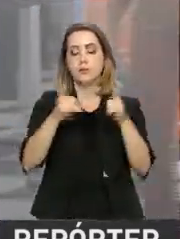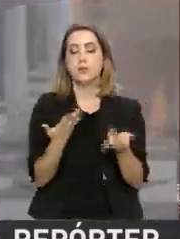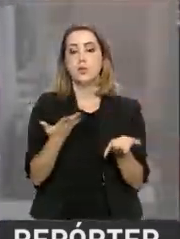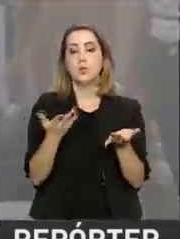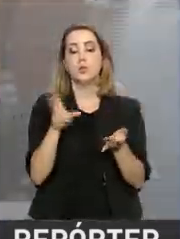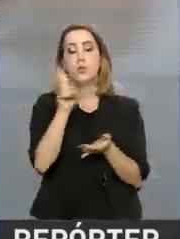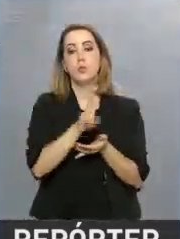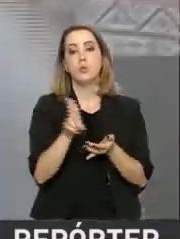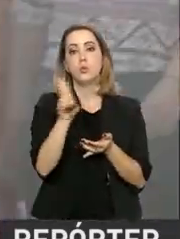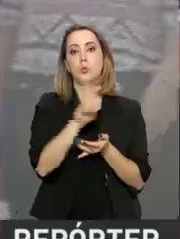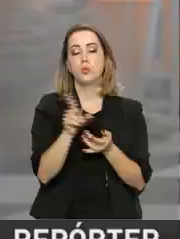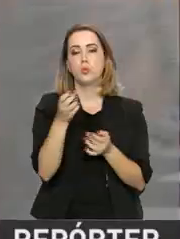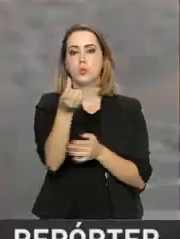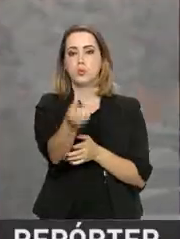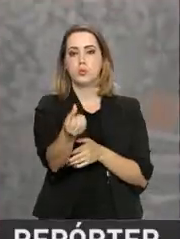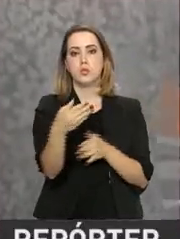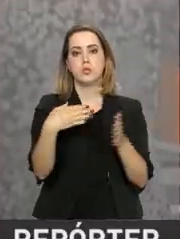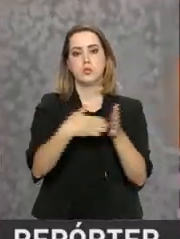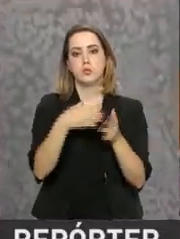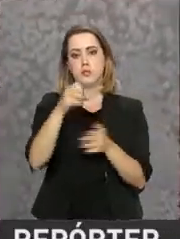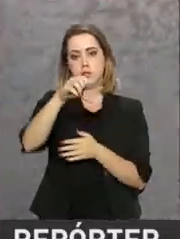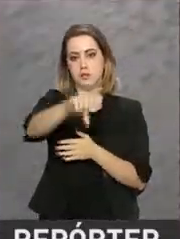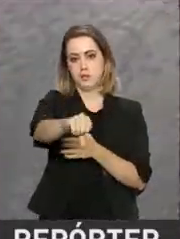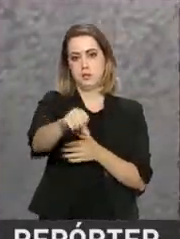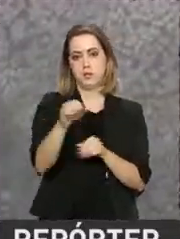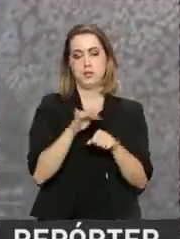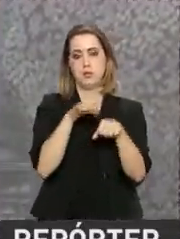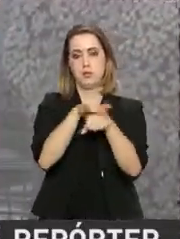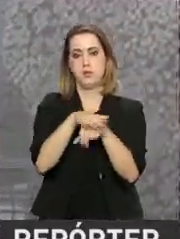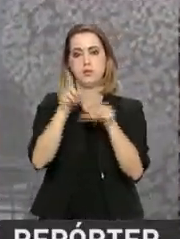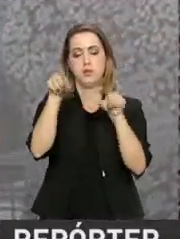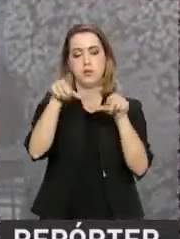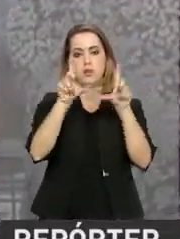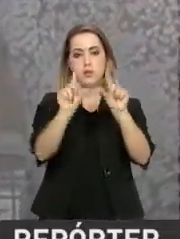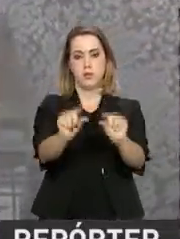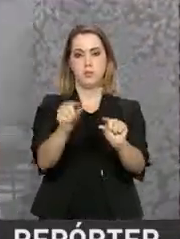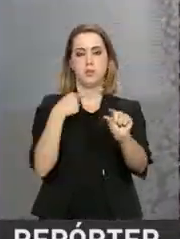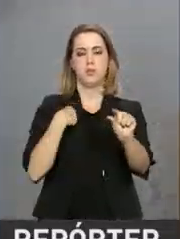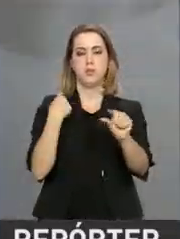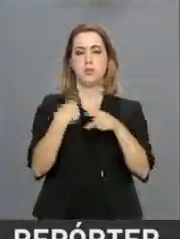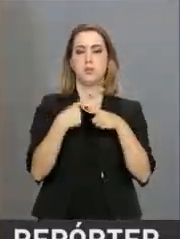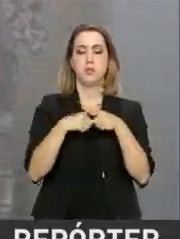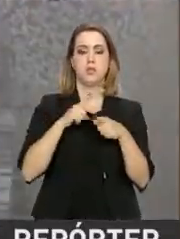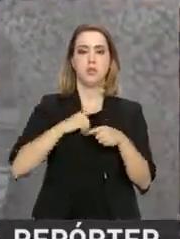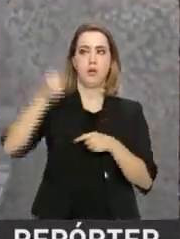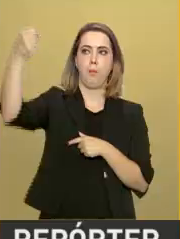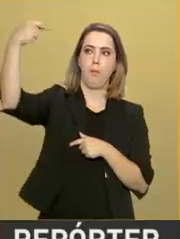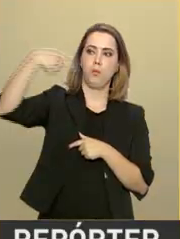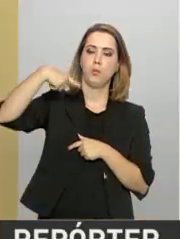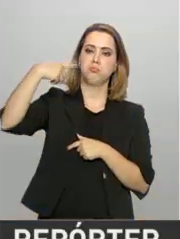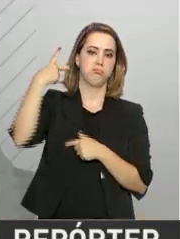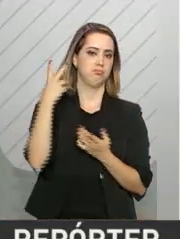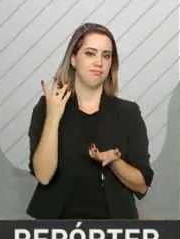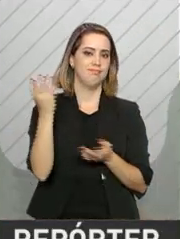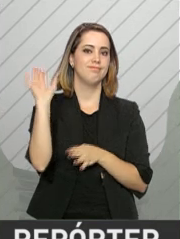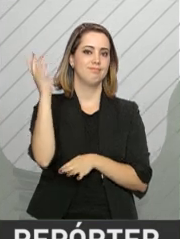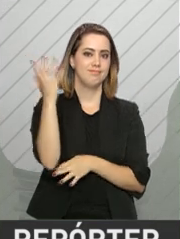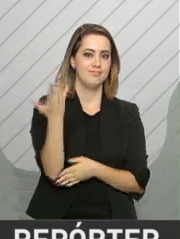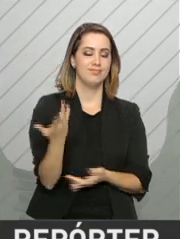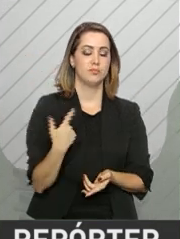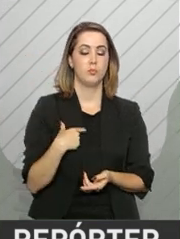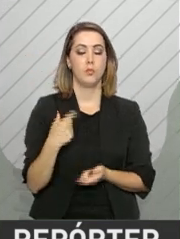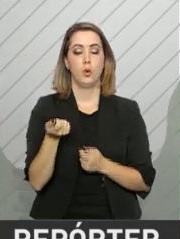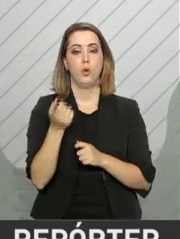horário de pico entre as 6 e as 9 da noite é menor por causa da luminosidade natural o governo espera